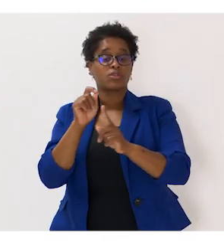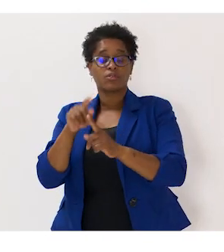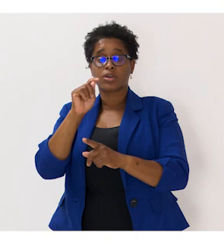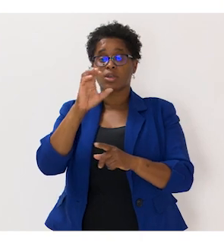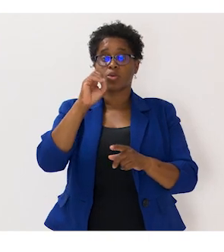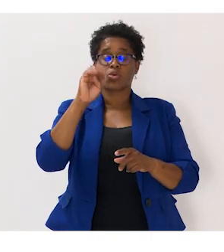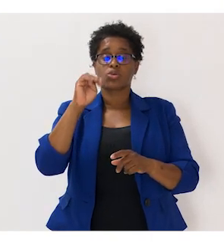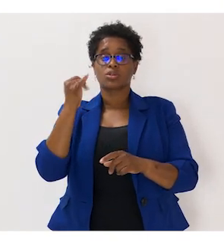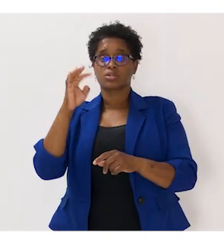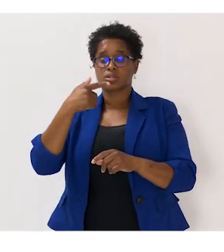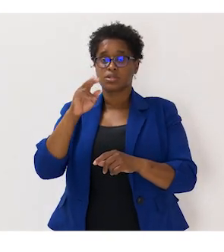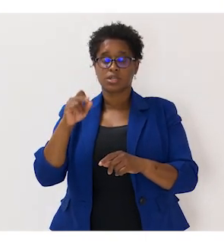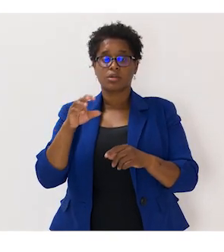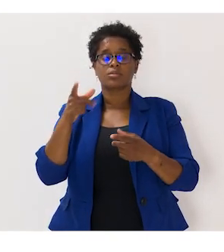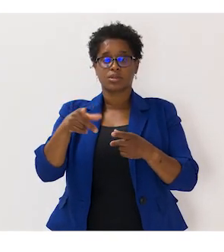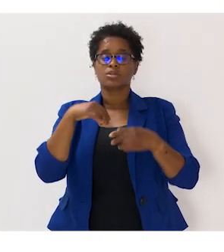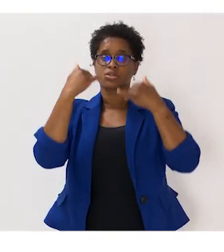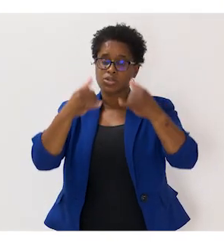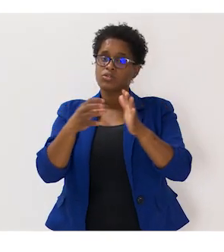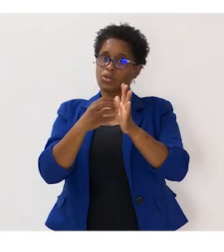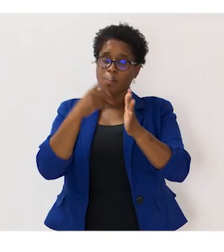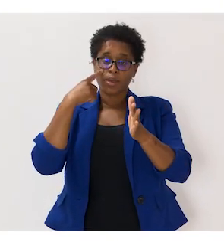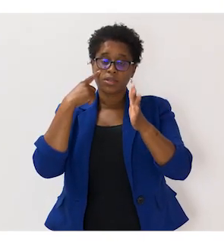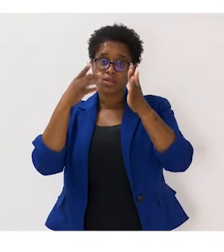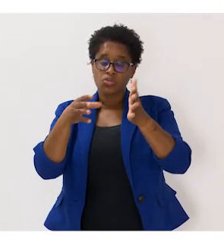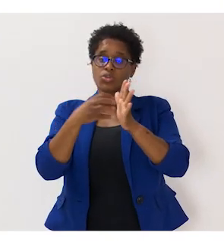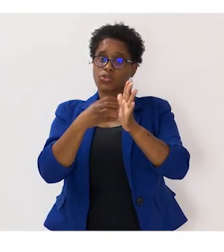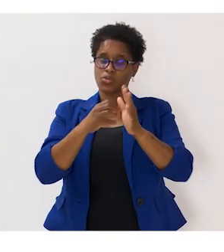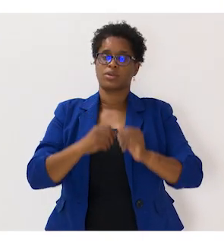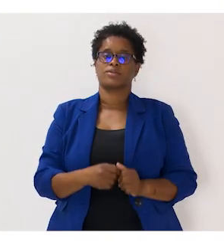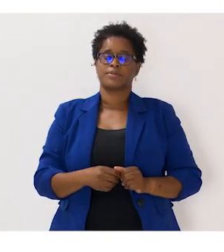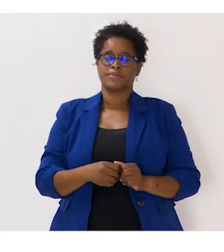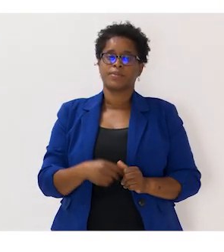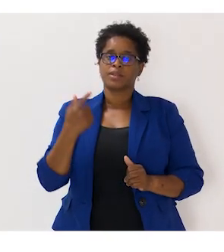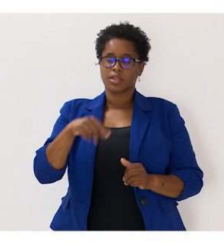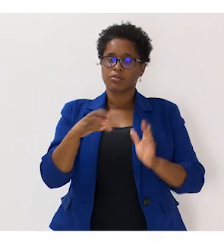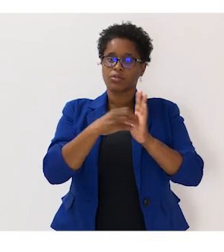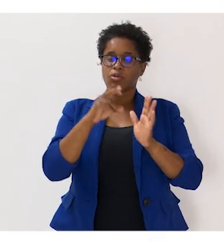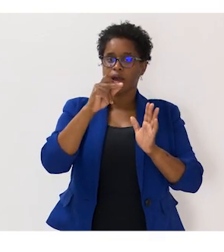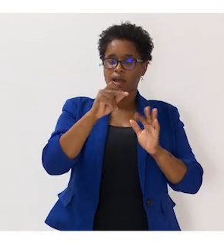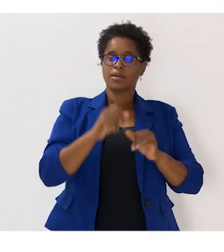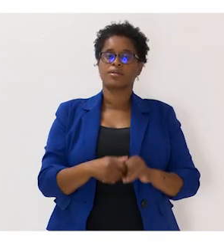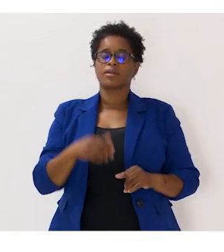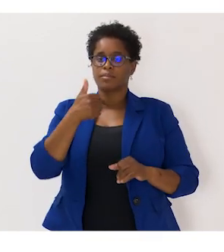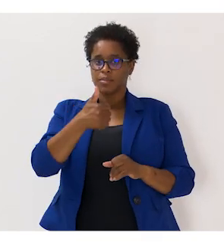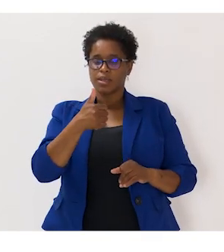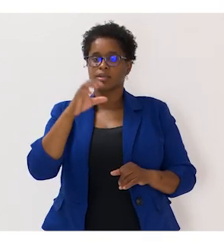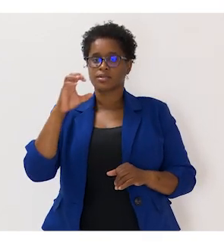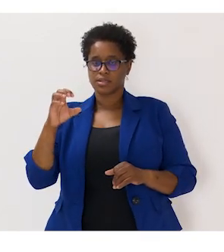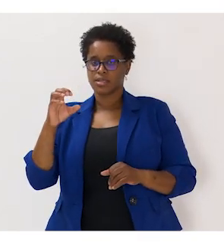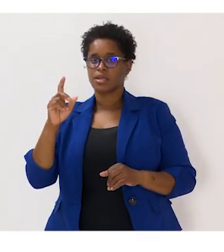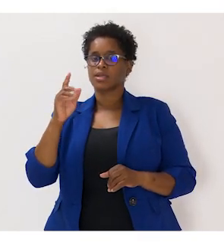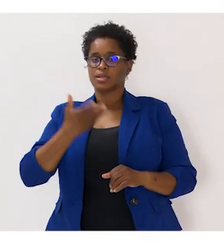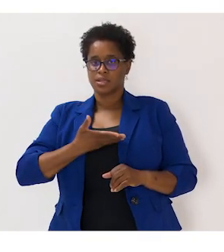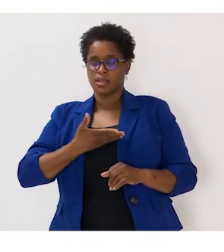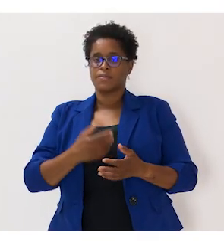os ecossistemas ilustrados nas seguintes figuras. Prestem muita atenção às figuras. Temos figura A, B, C